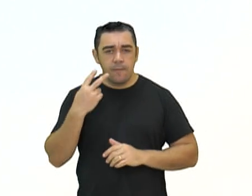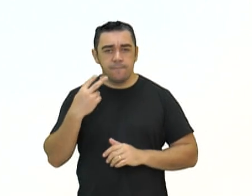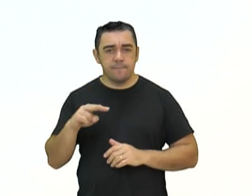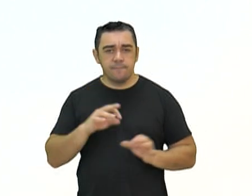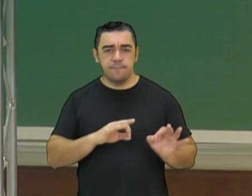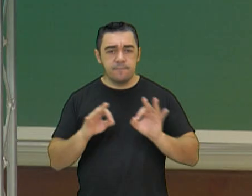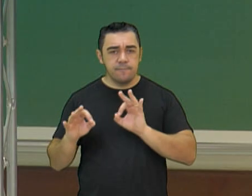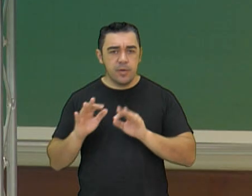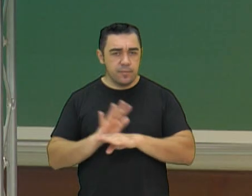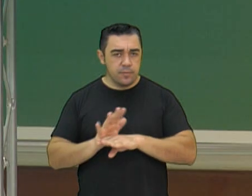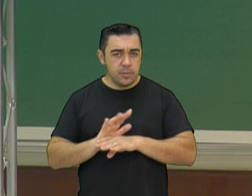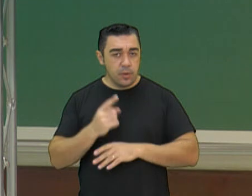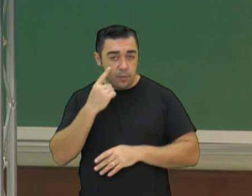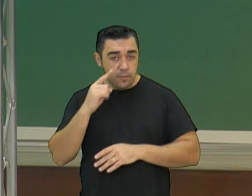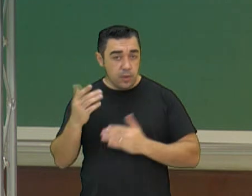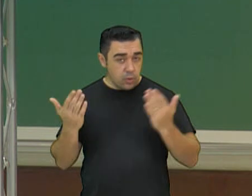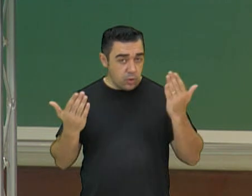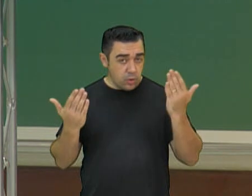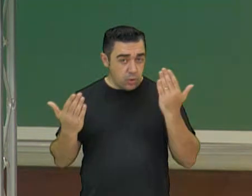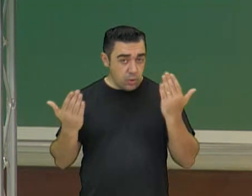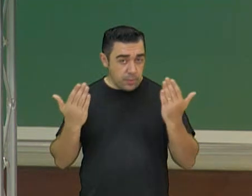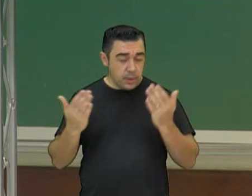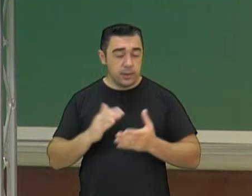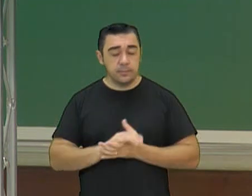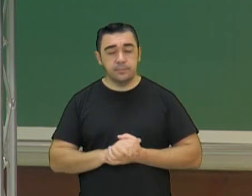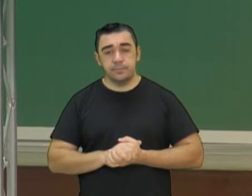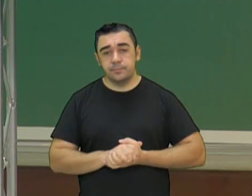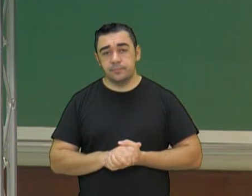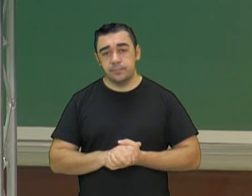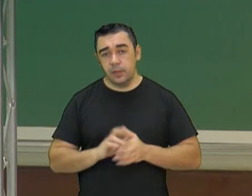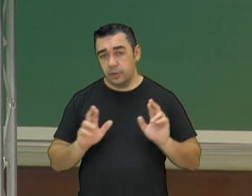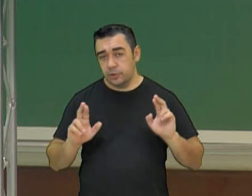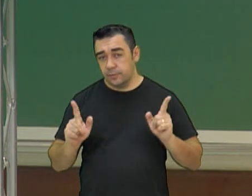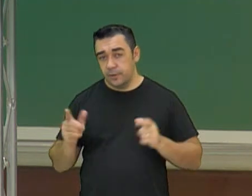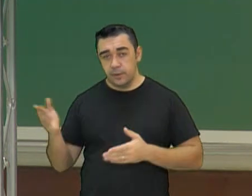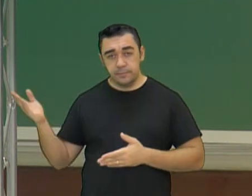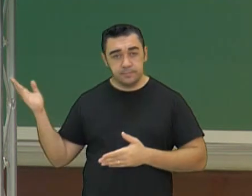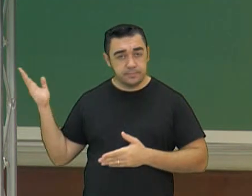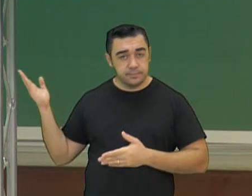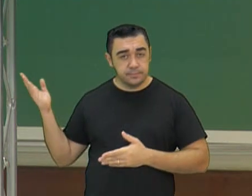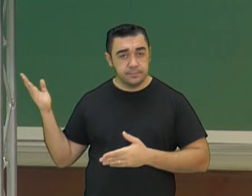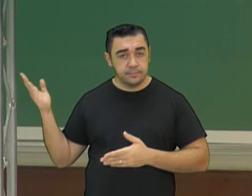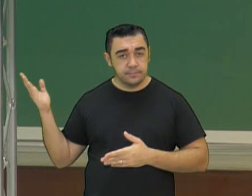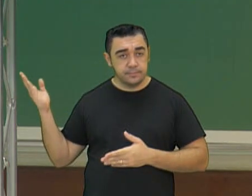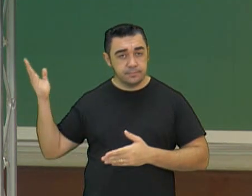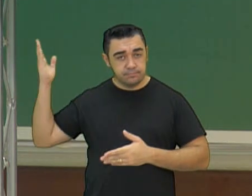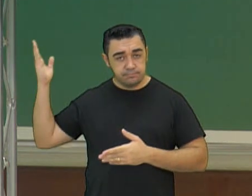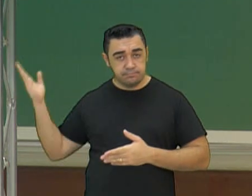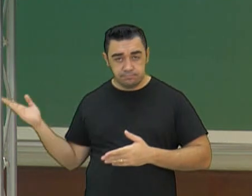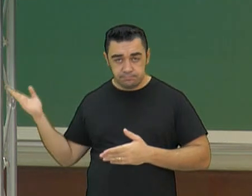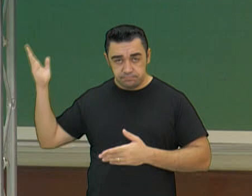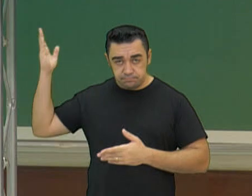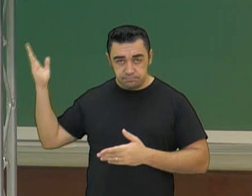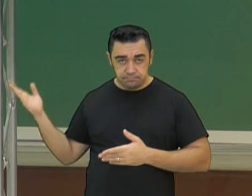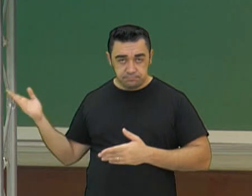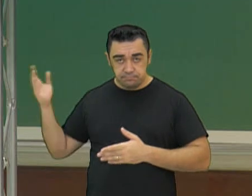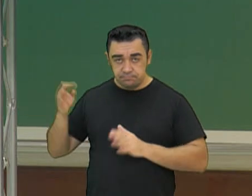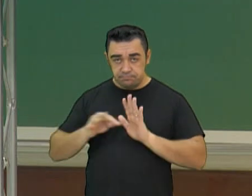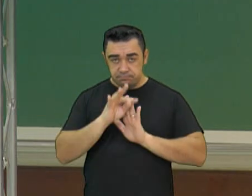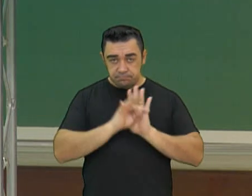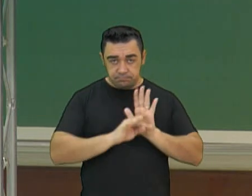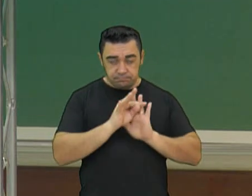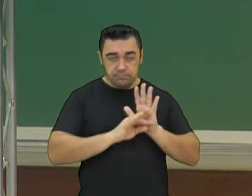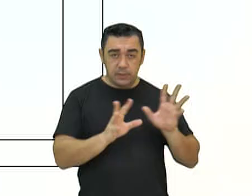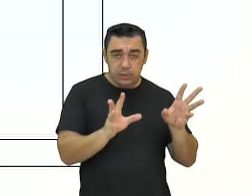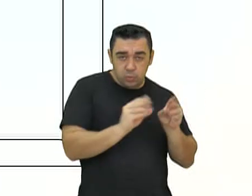vou retornar aqui para a gente comparar de novo a diferença entre sinopse e resumo. Então observem aqui